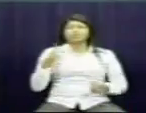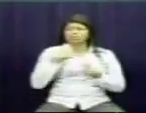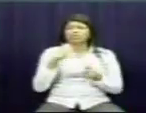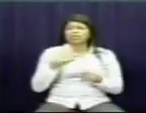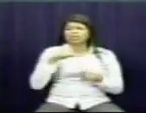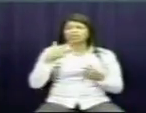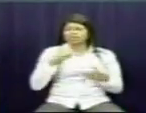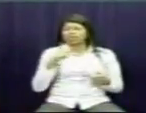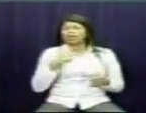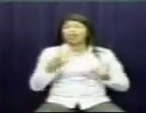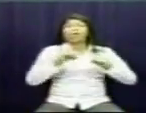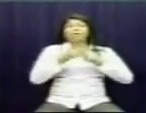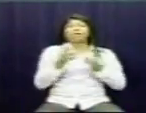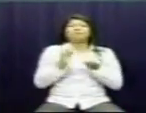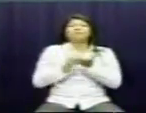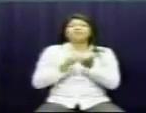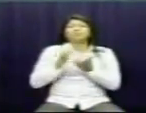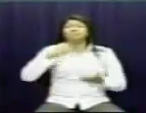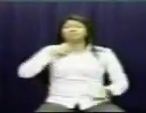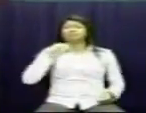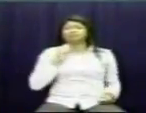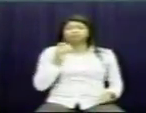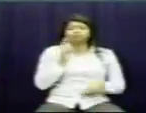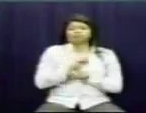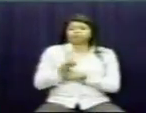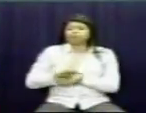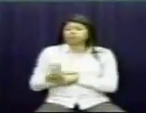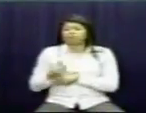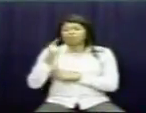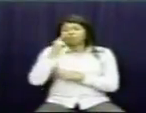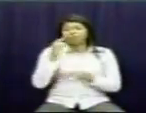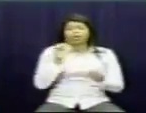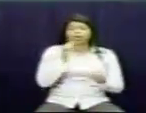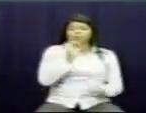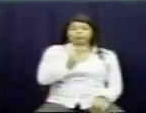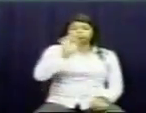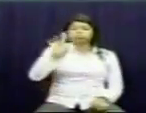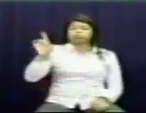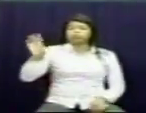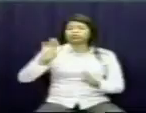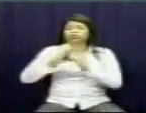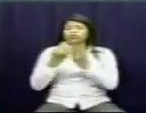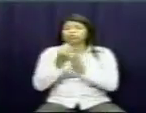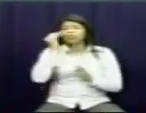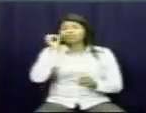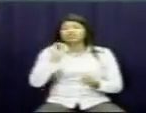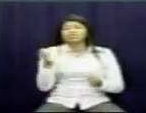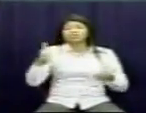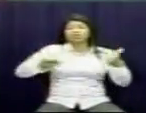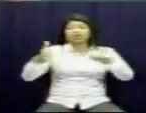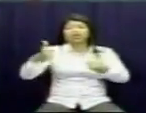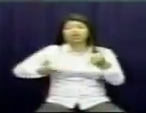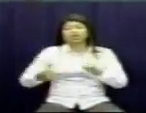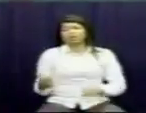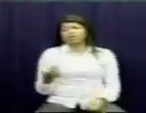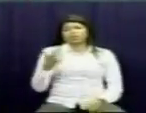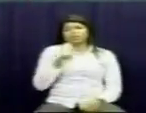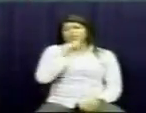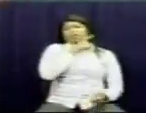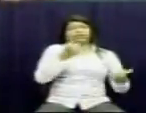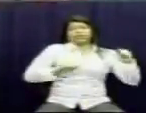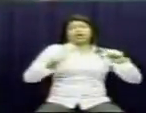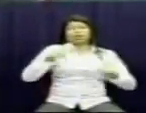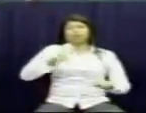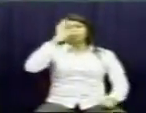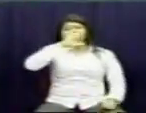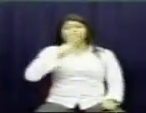isso, porque senão parece que é algo meramente corporativo. Parece que são os médicos querendo se proteger